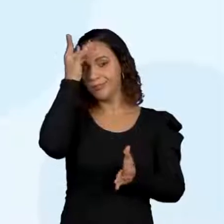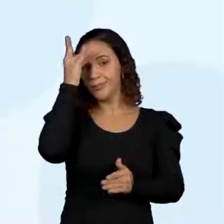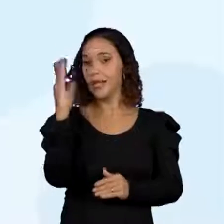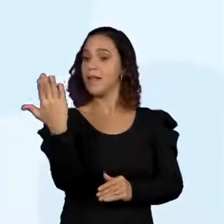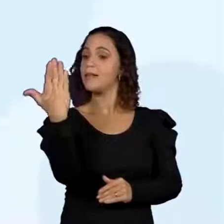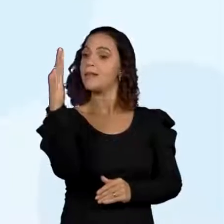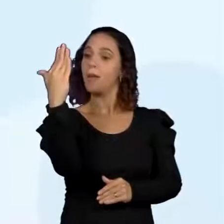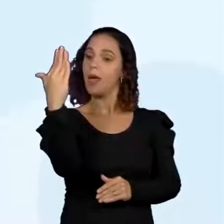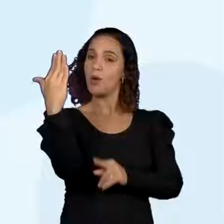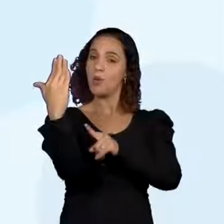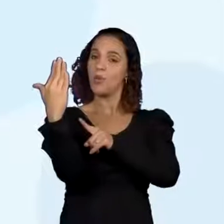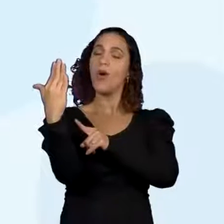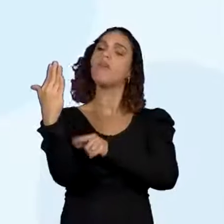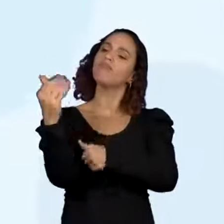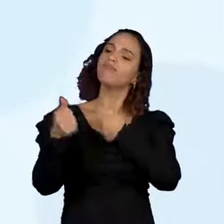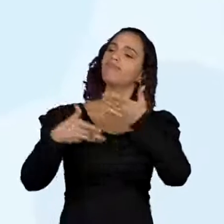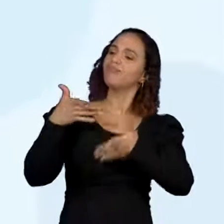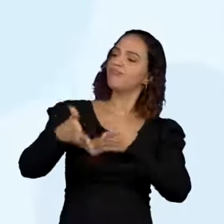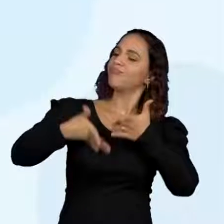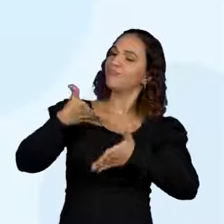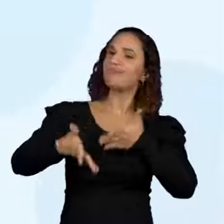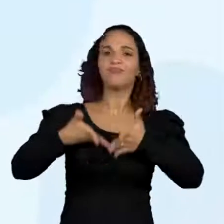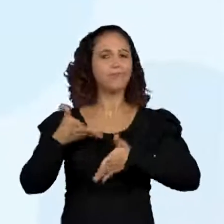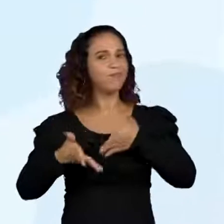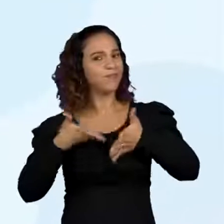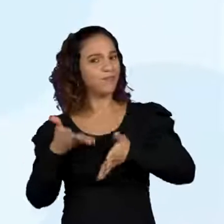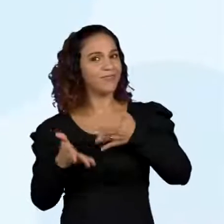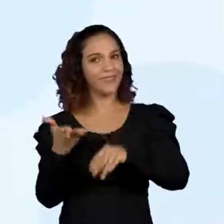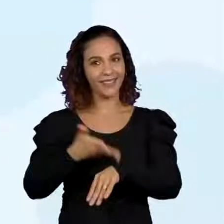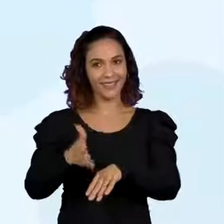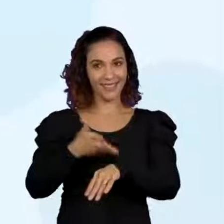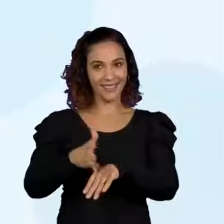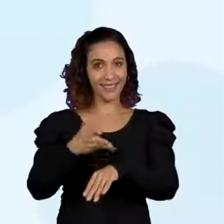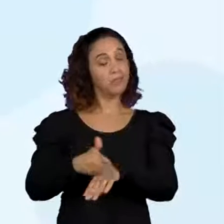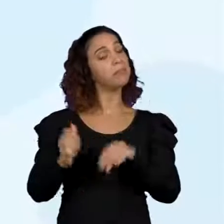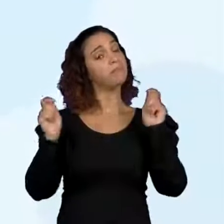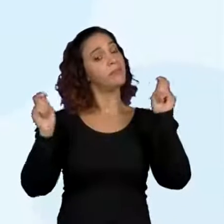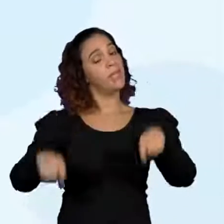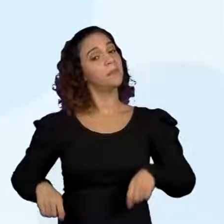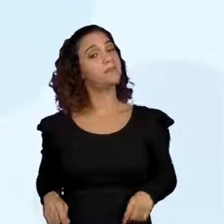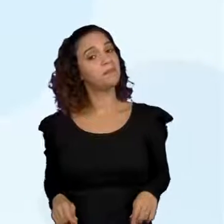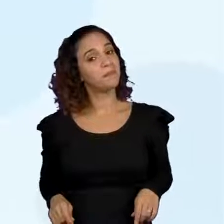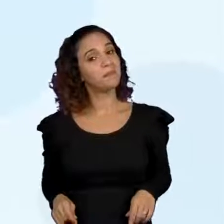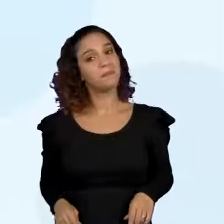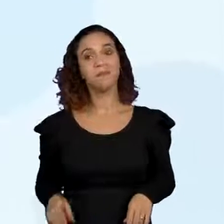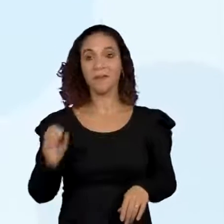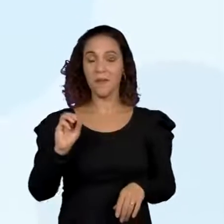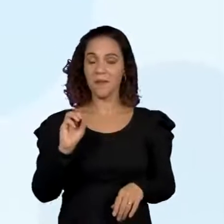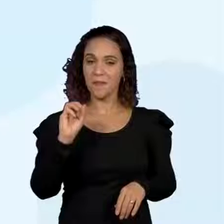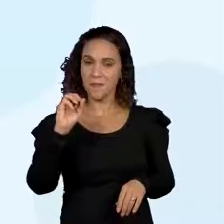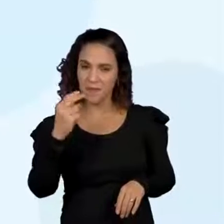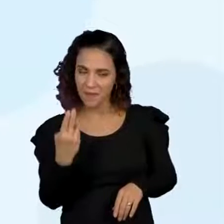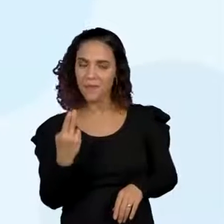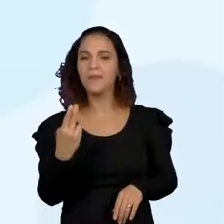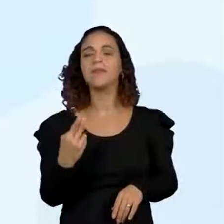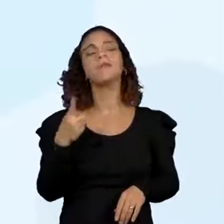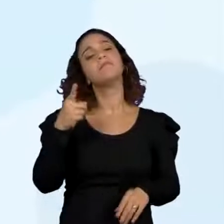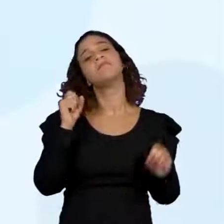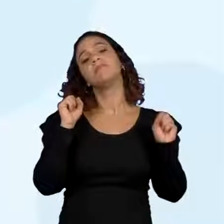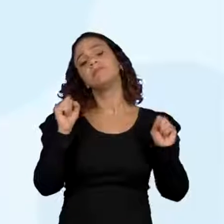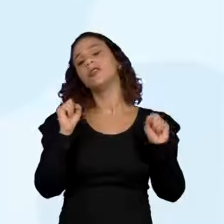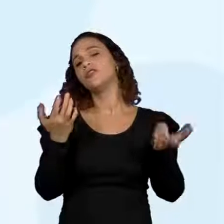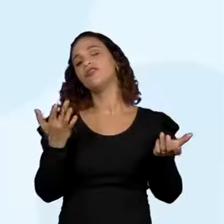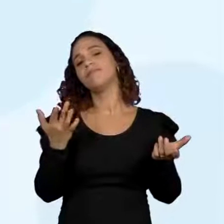um espelho. Olha só, eu posso ensaiar na frente do espelho em voz alta. Ou faça a leitura